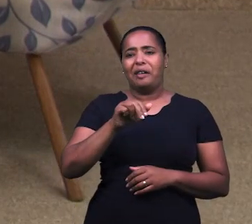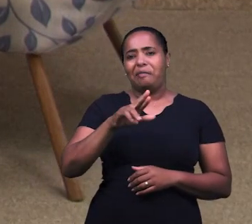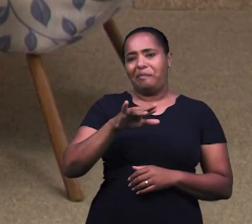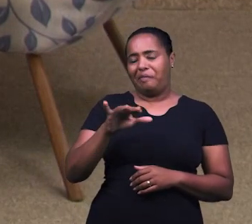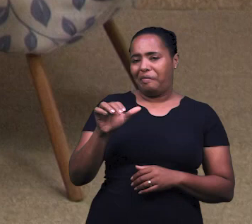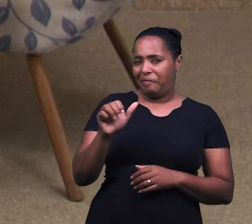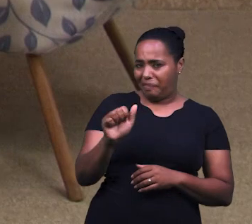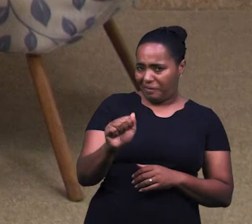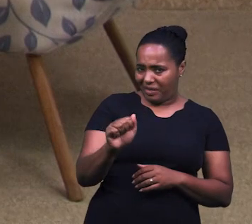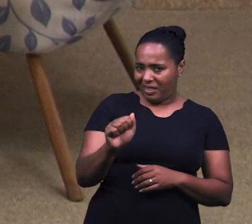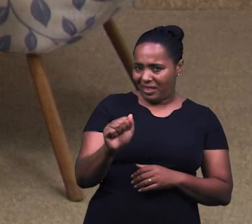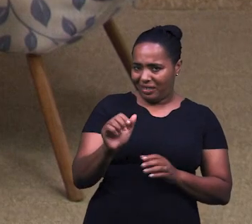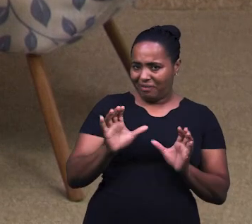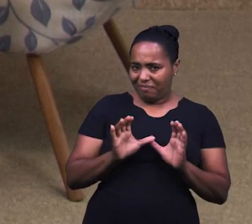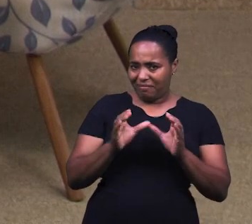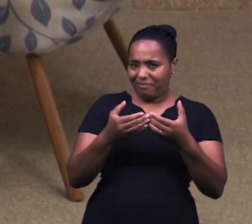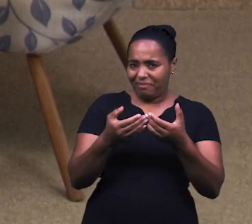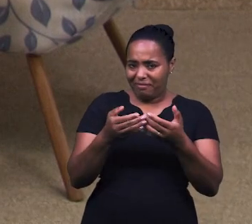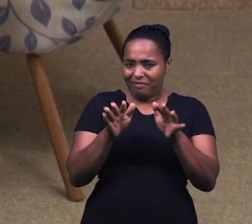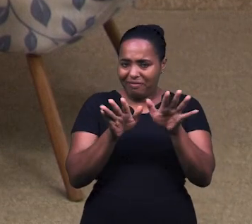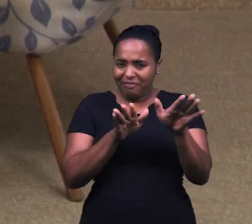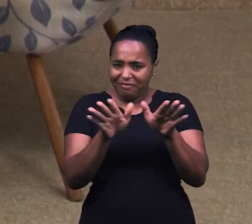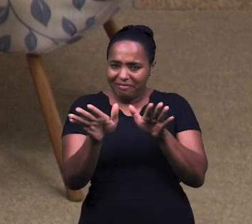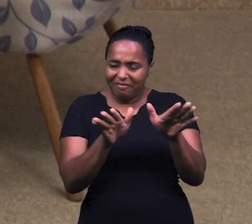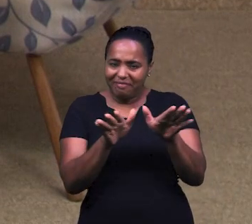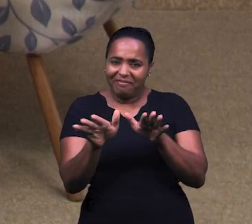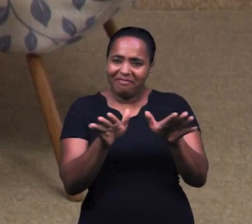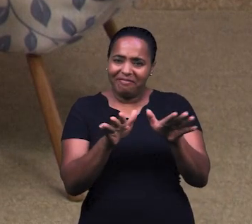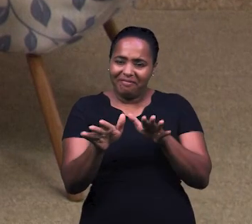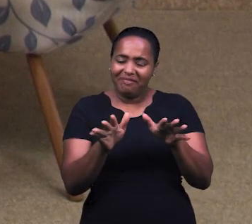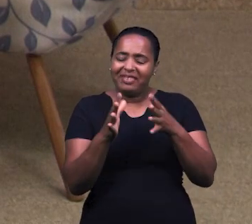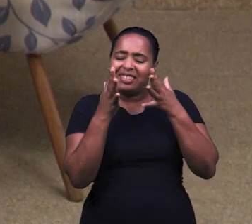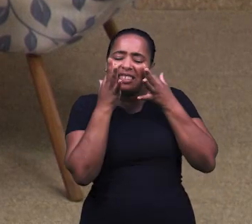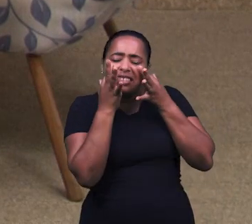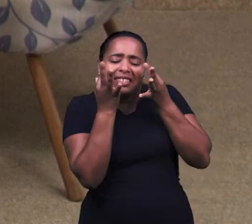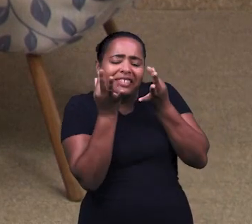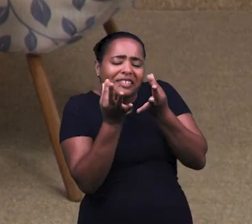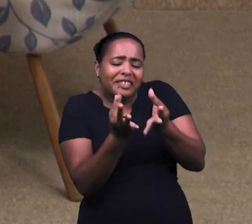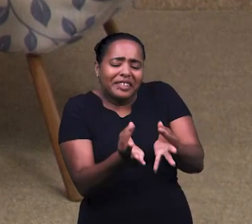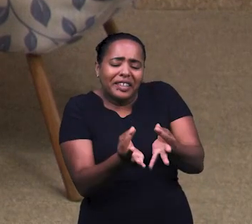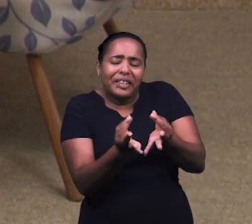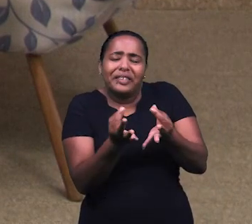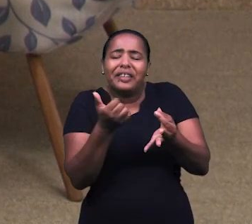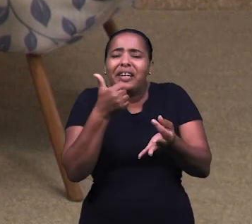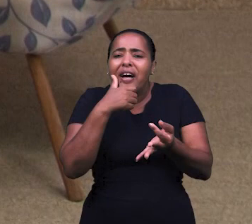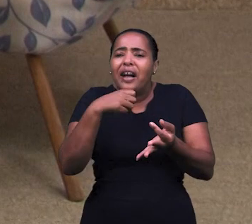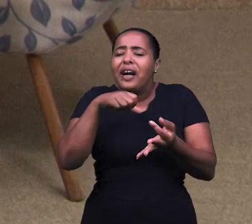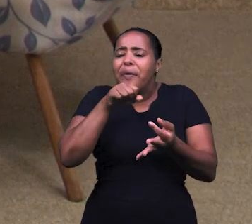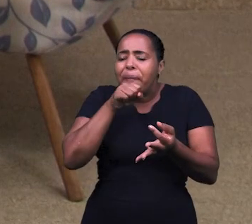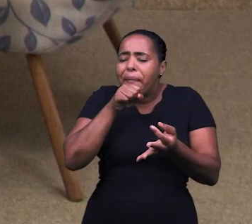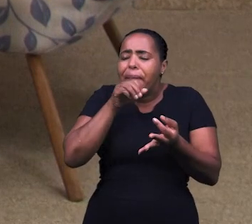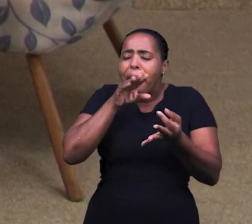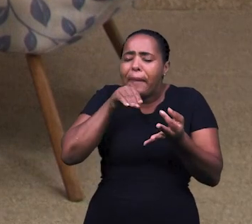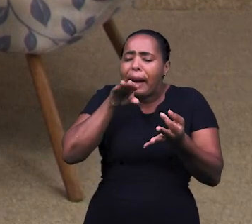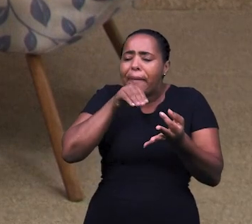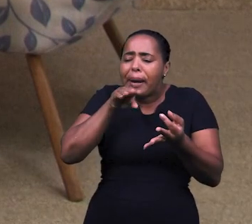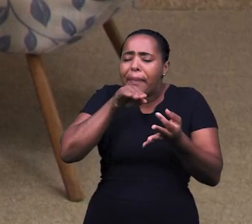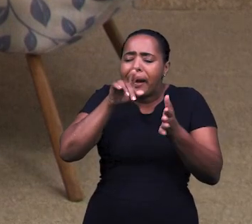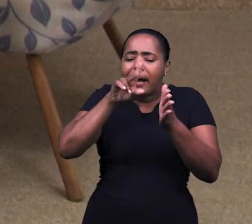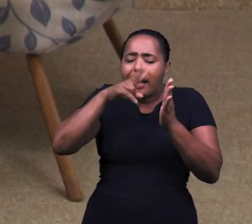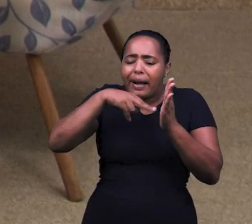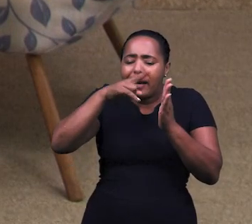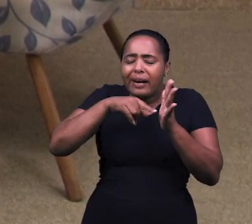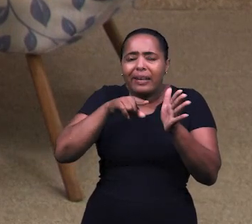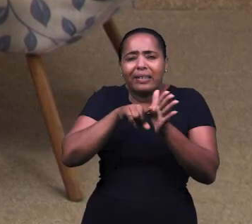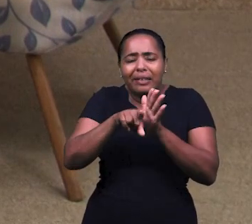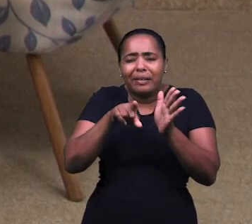Maria Emanuele, da classe de acessibilidade, que prestou ali atenção. A sua mãe ficou falando,